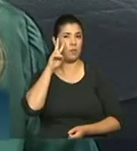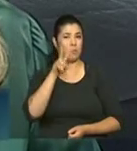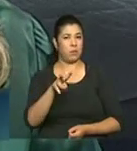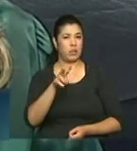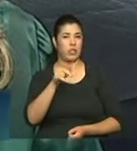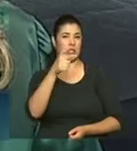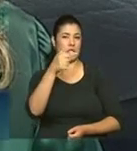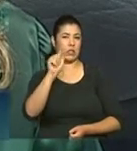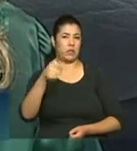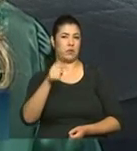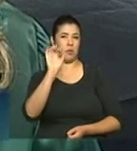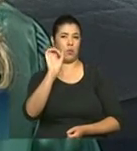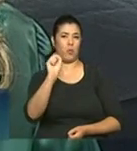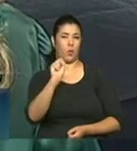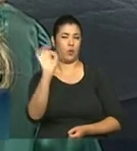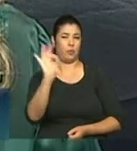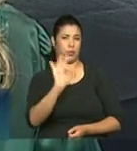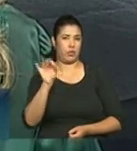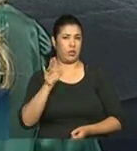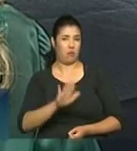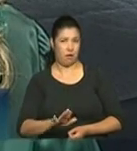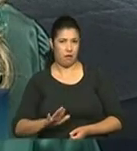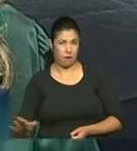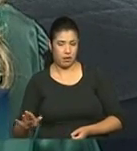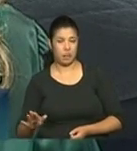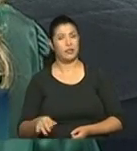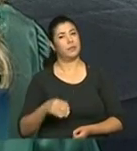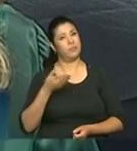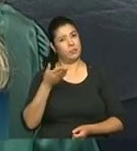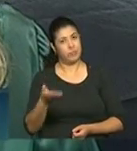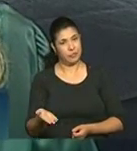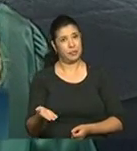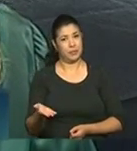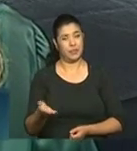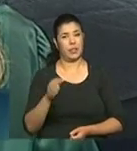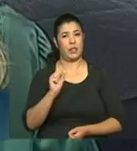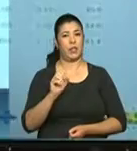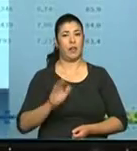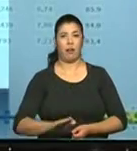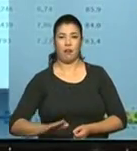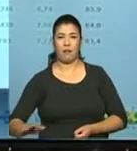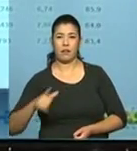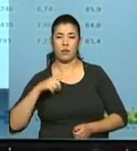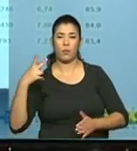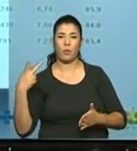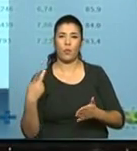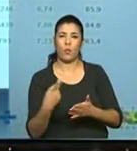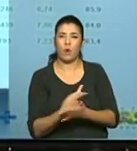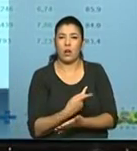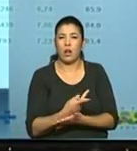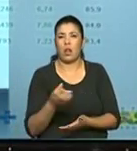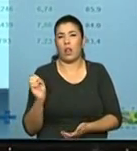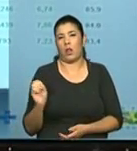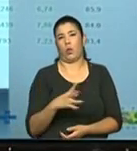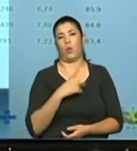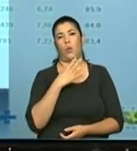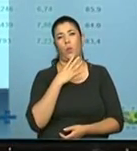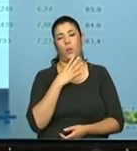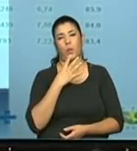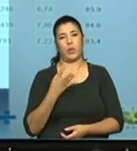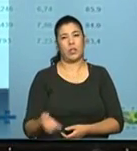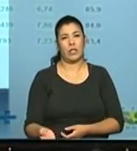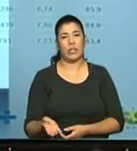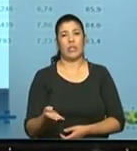de 7,8% são crianças. As crianças nós podemos considerar assim, um evento sentinela, porque uma